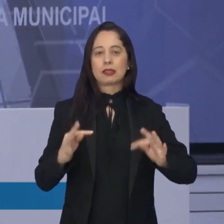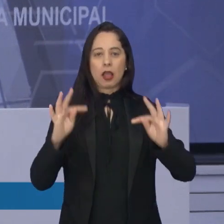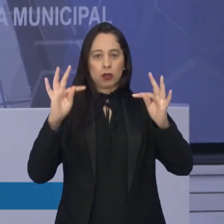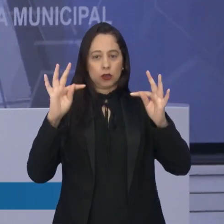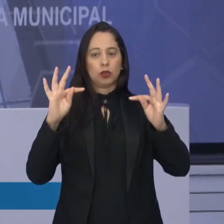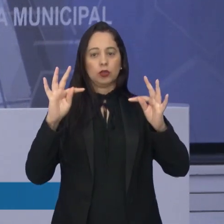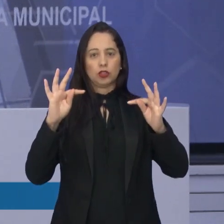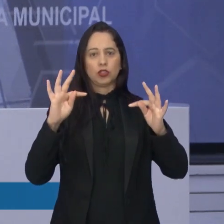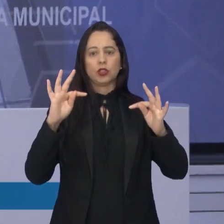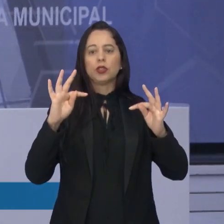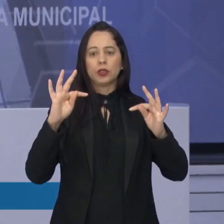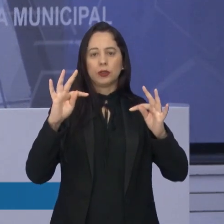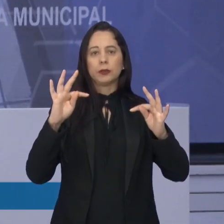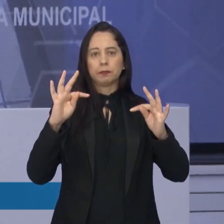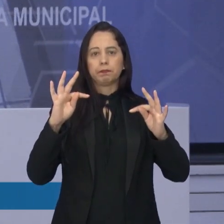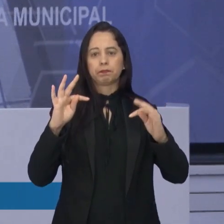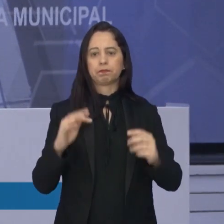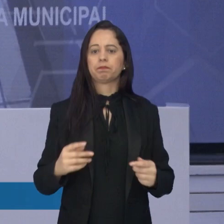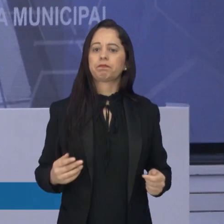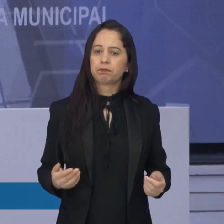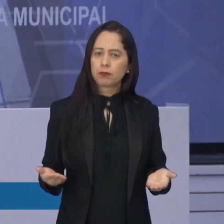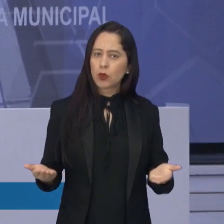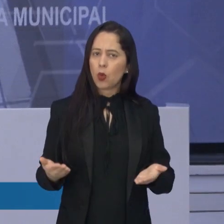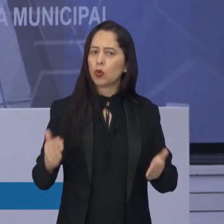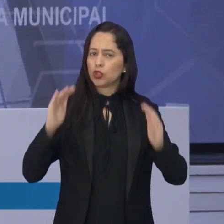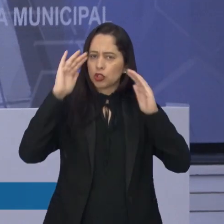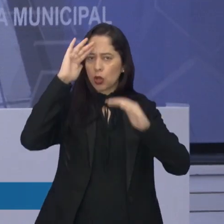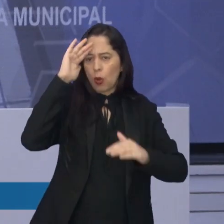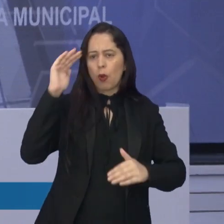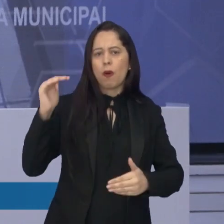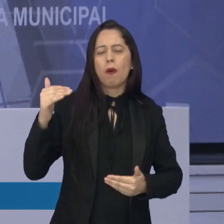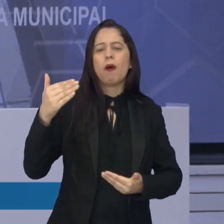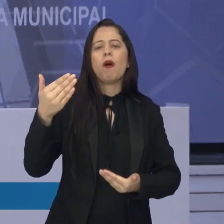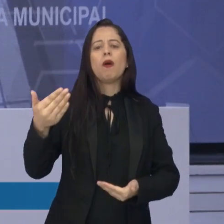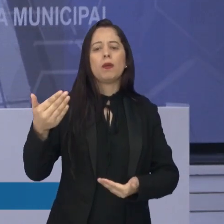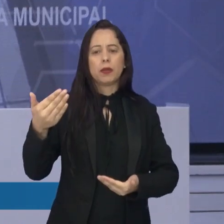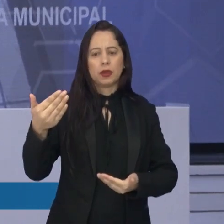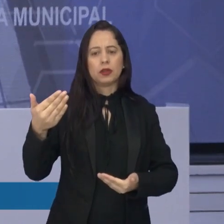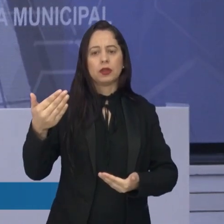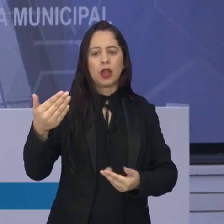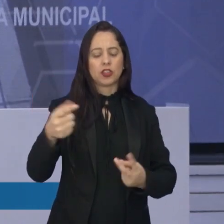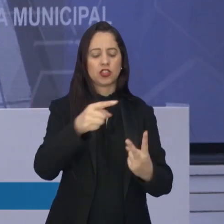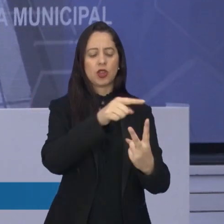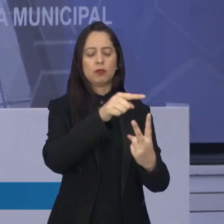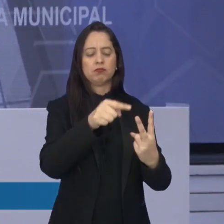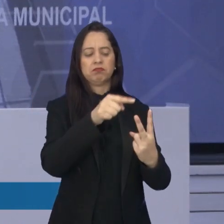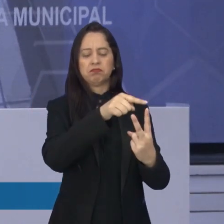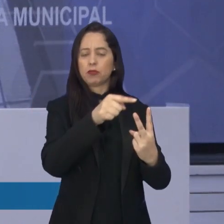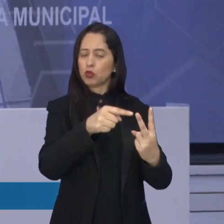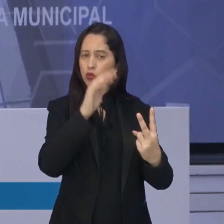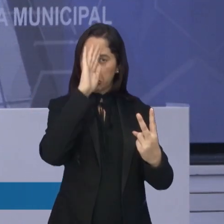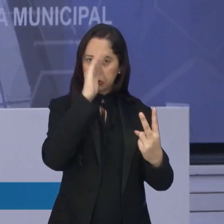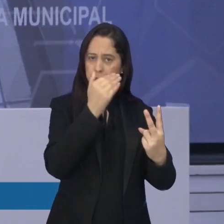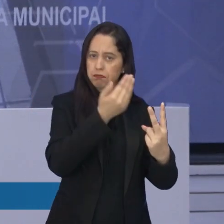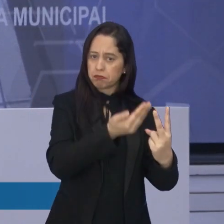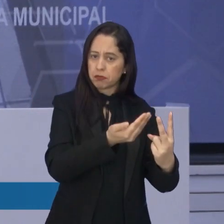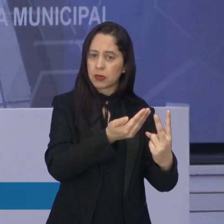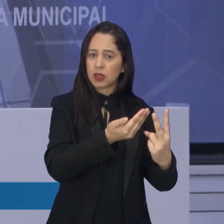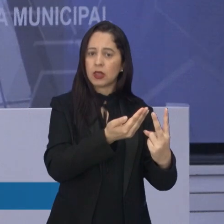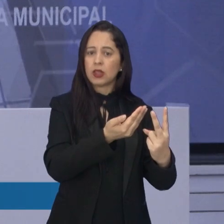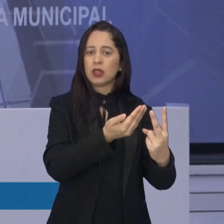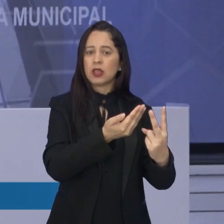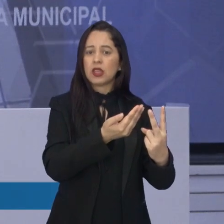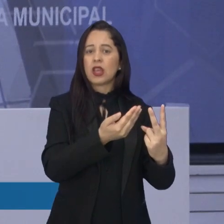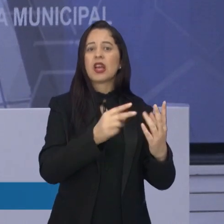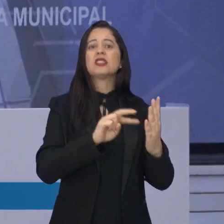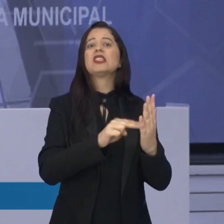da homenagem do mérito legislativo, a homenagem ao Milione e à Fernanda são homenagens